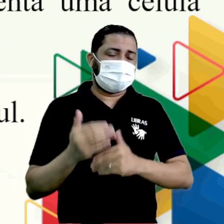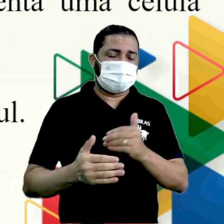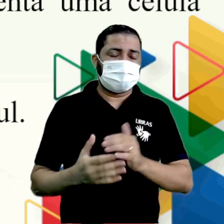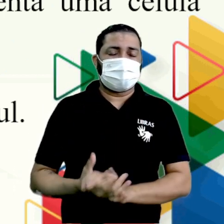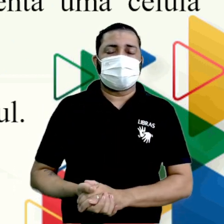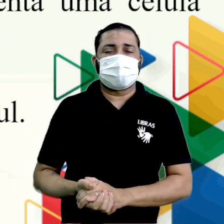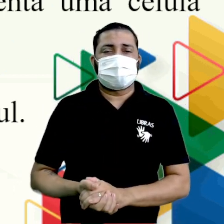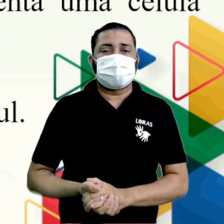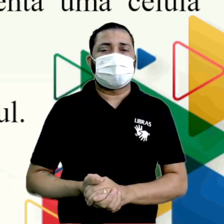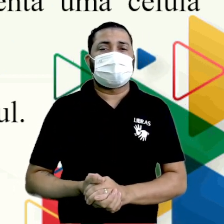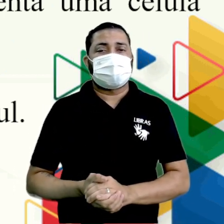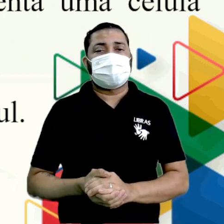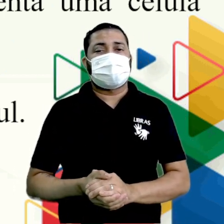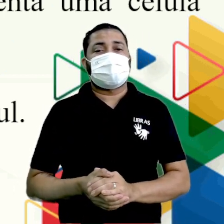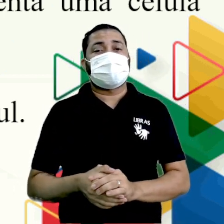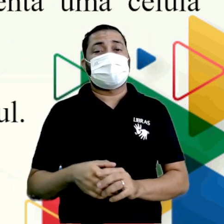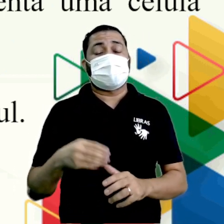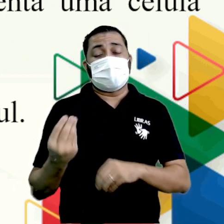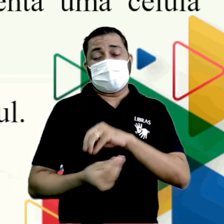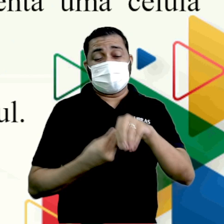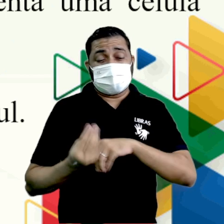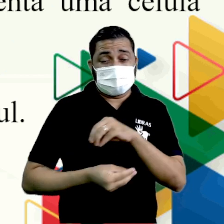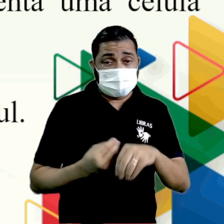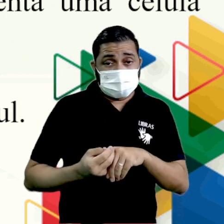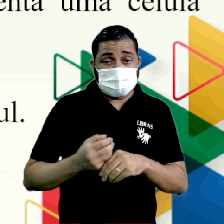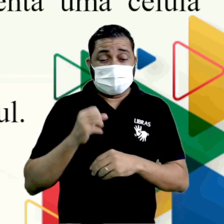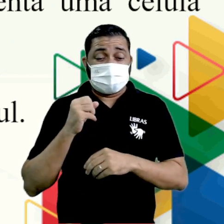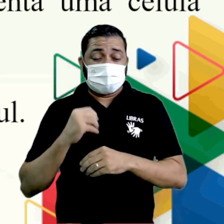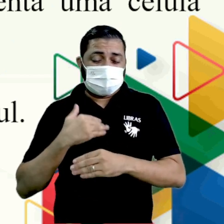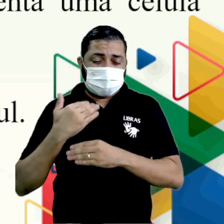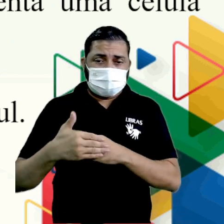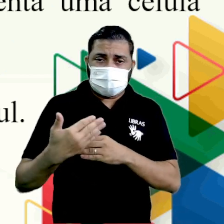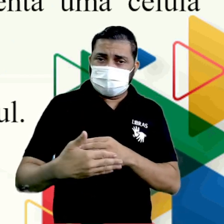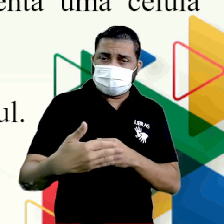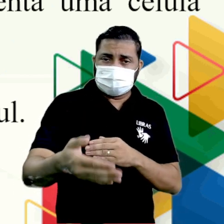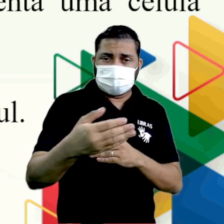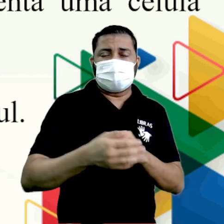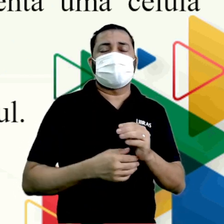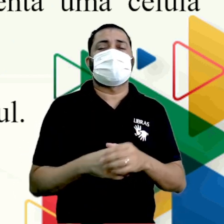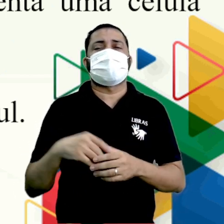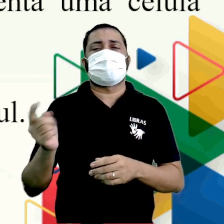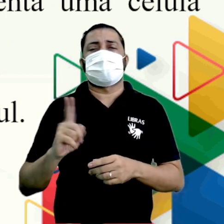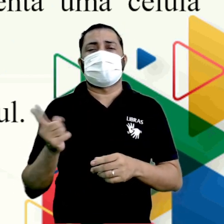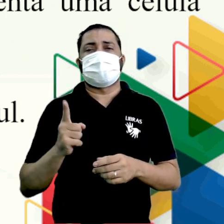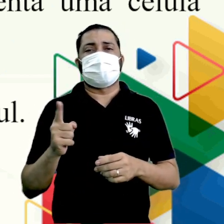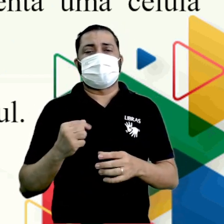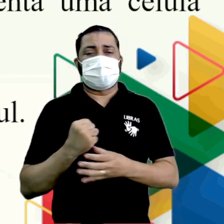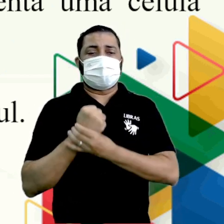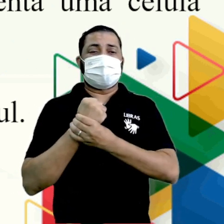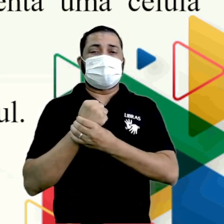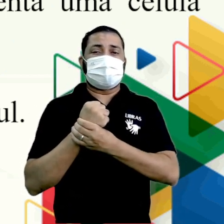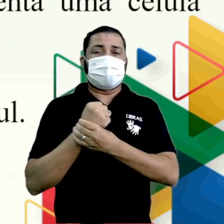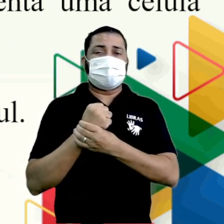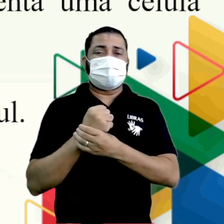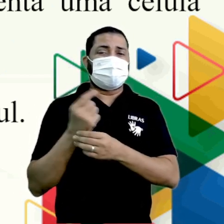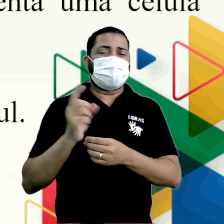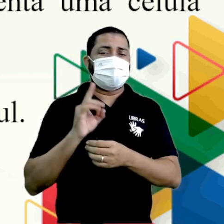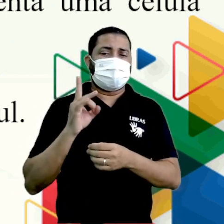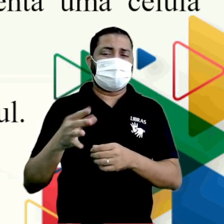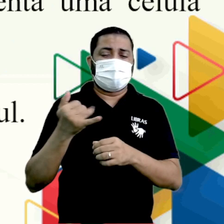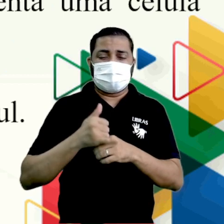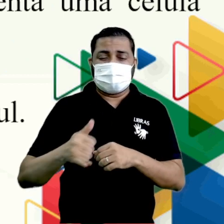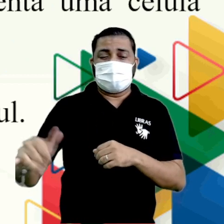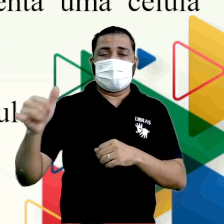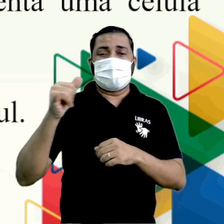da reação, tá certo? Ou seja, ao longo do processo ele não se conserva. A função dele não é só levar